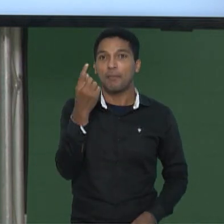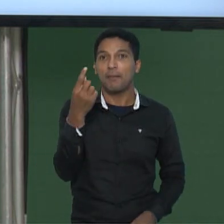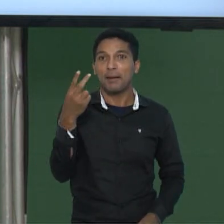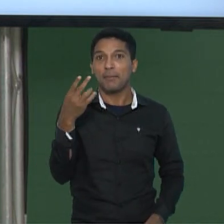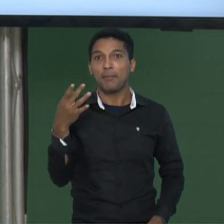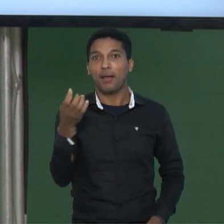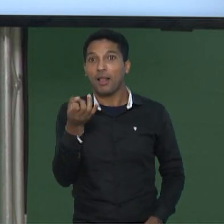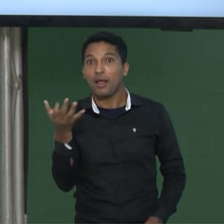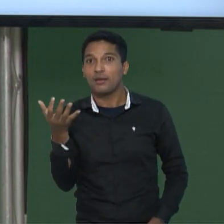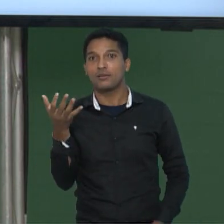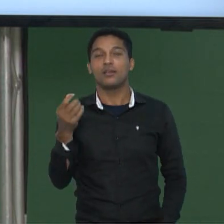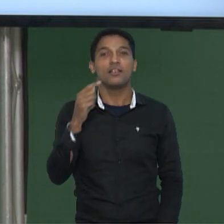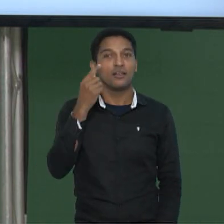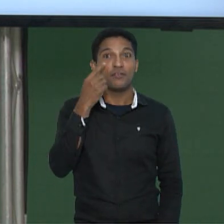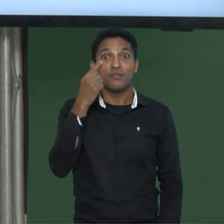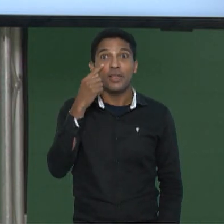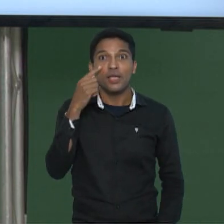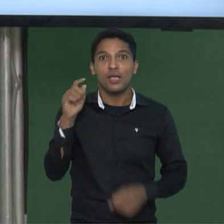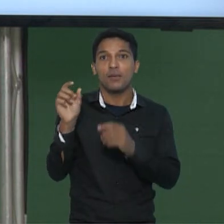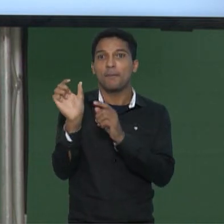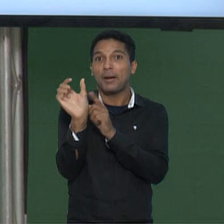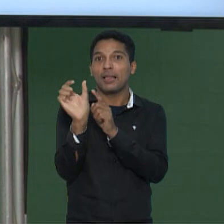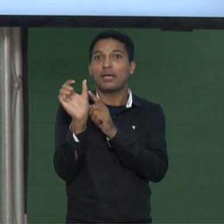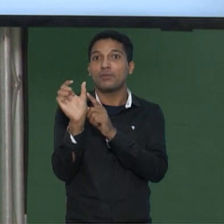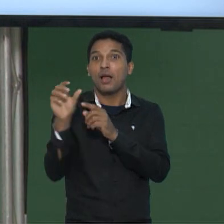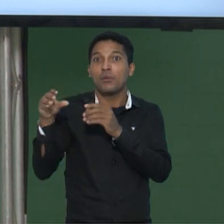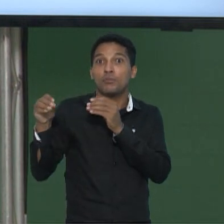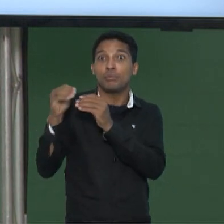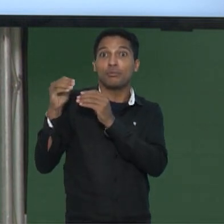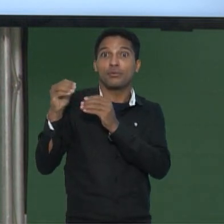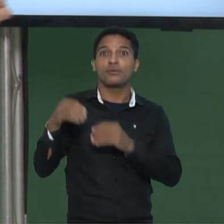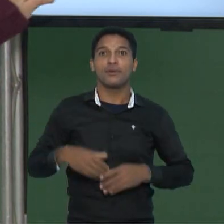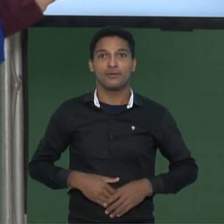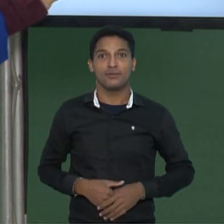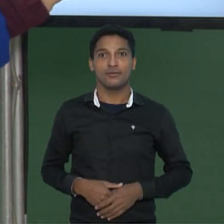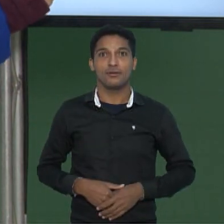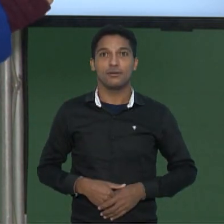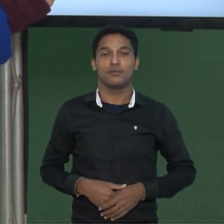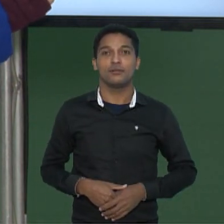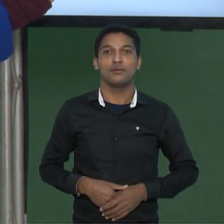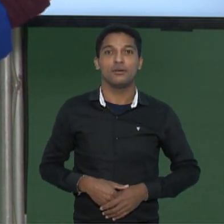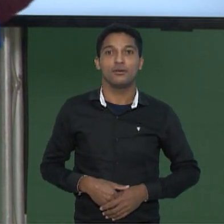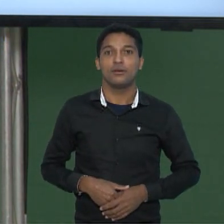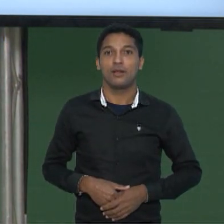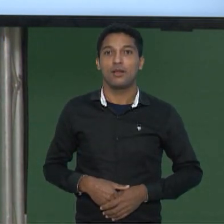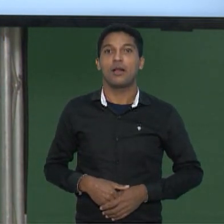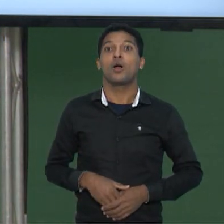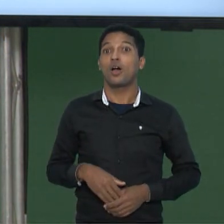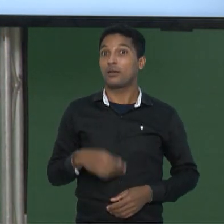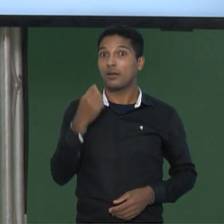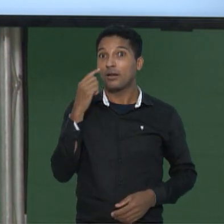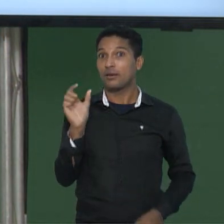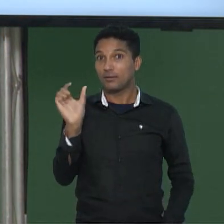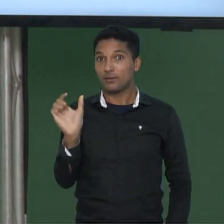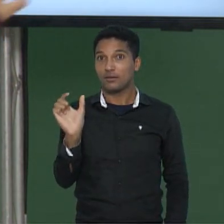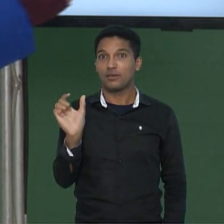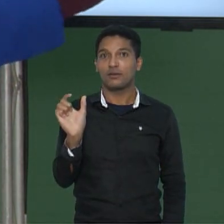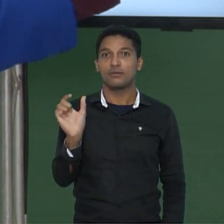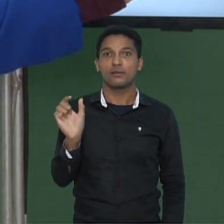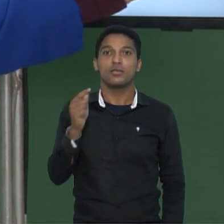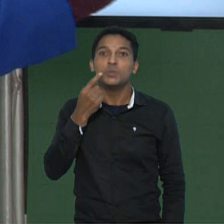como aumentou o finalzinho da palavra. E a última, a mouse, um